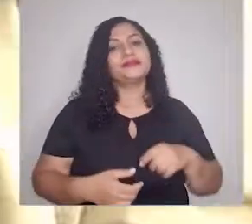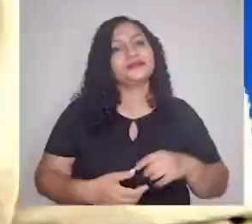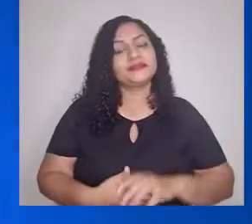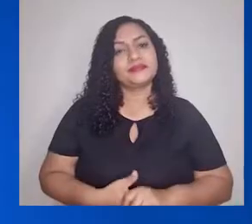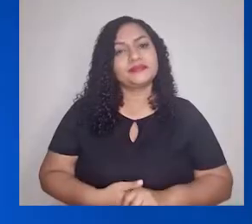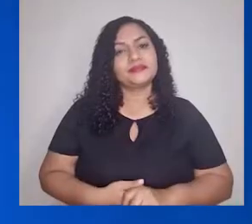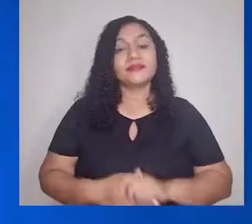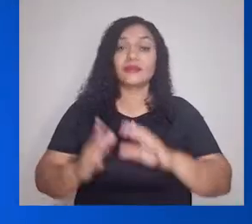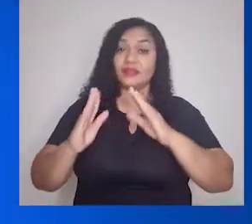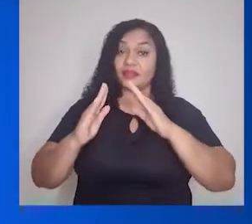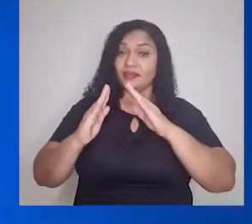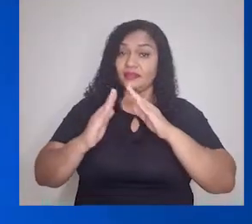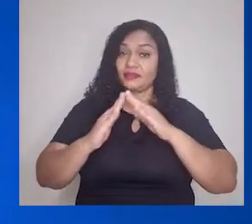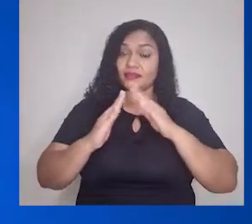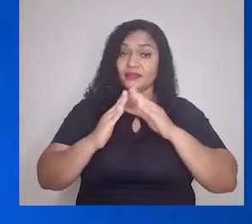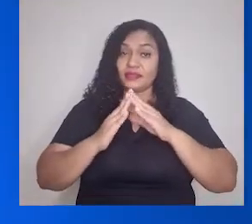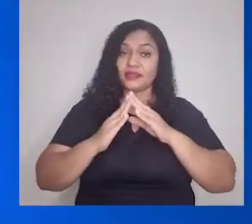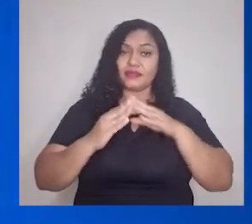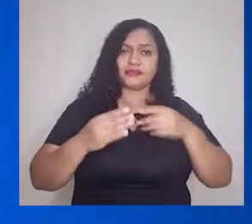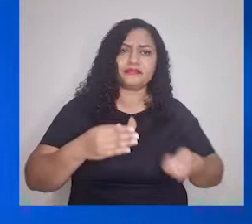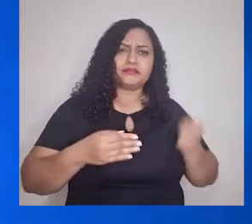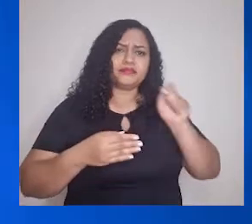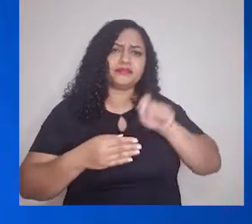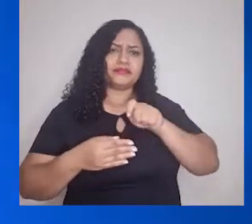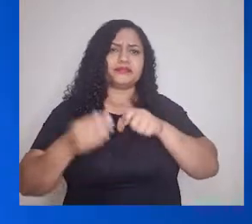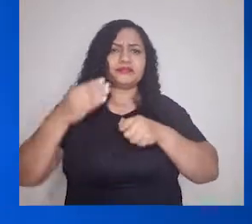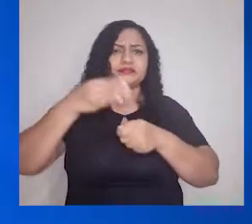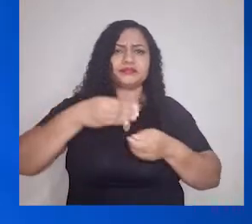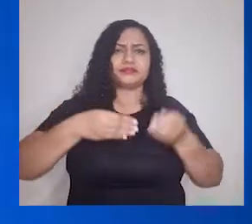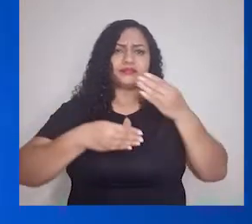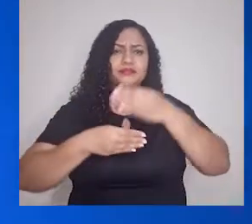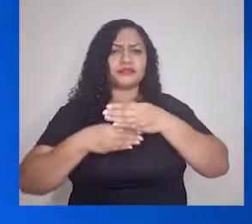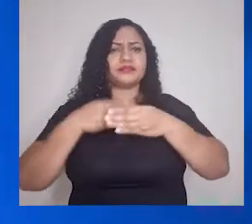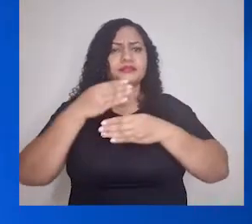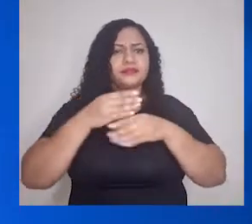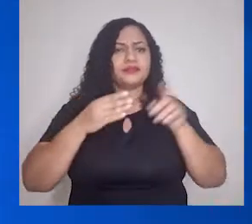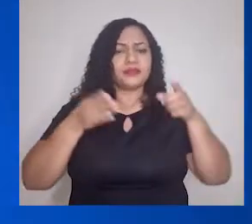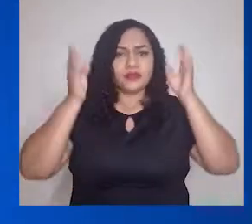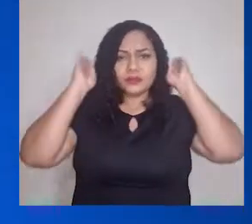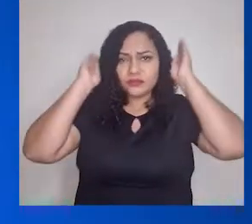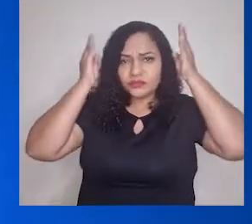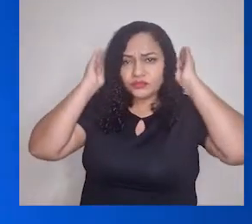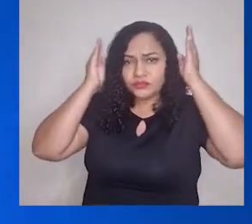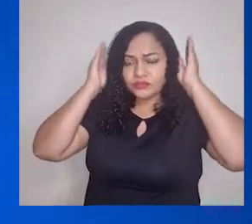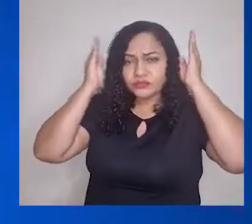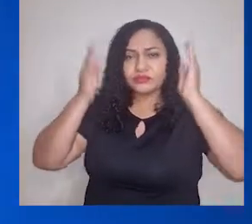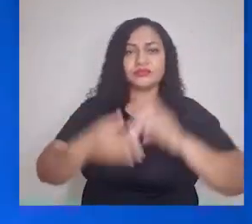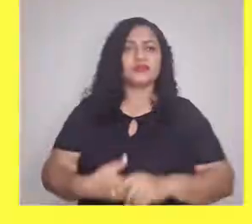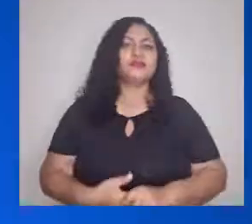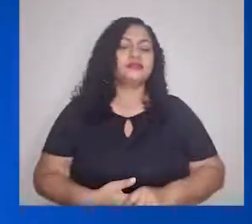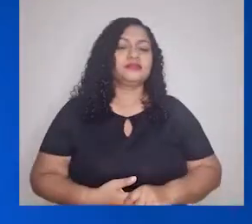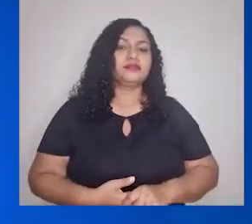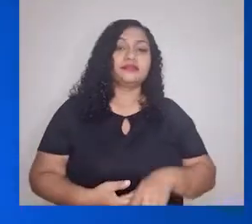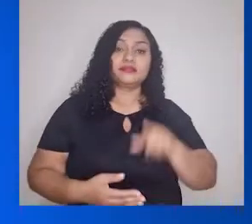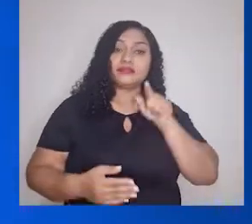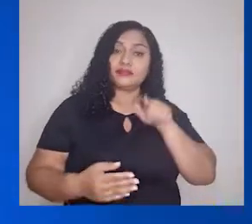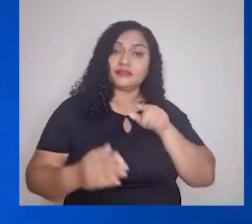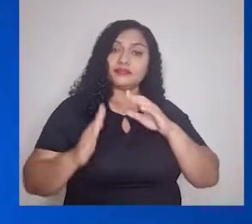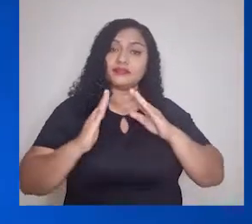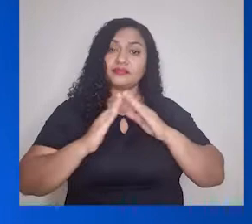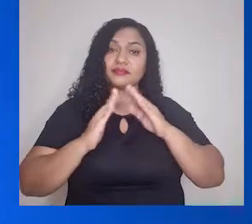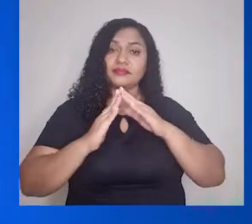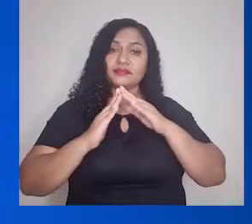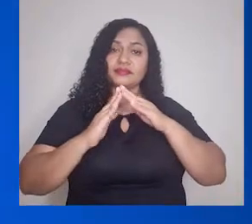cabrita. Essa é a casa de cimento. Quem mora nela é o jumento. Essa é